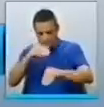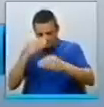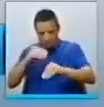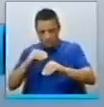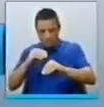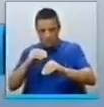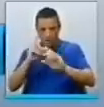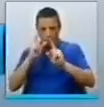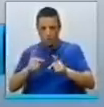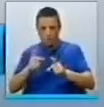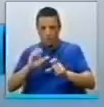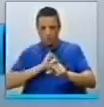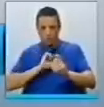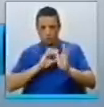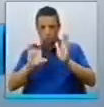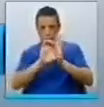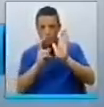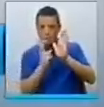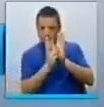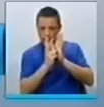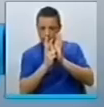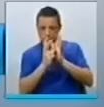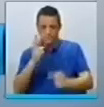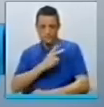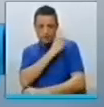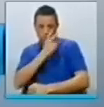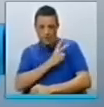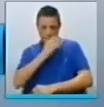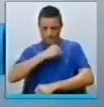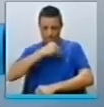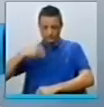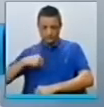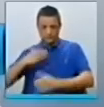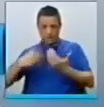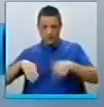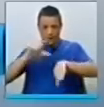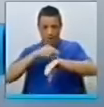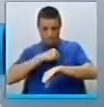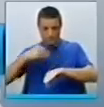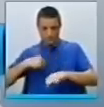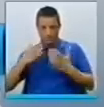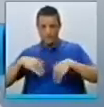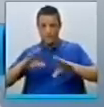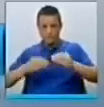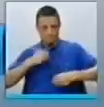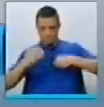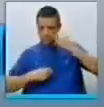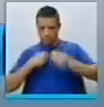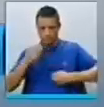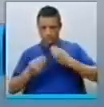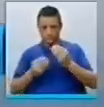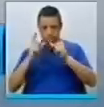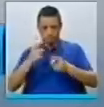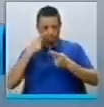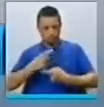colocado no nosso currículo nuclear na faculdade de medicina portanto a nossa preocupação e foi uma da preocupação foi um dos aspectos digamos mais